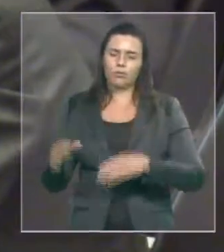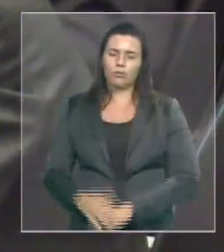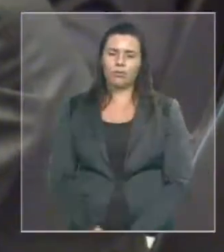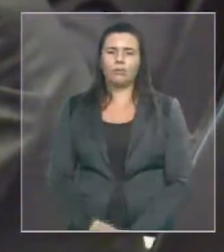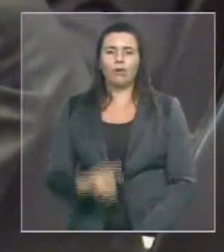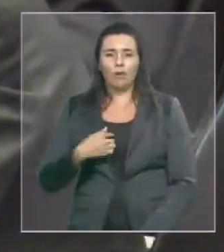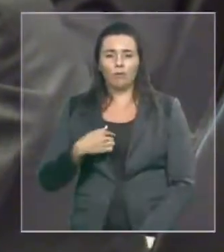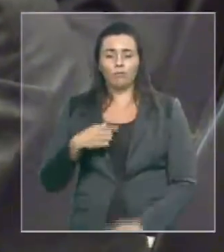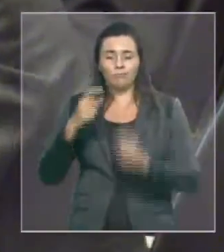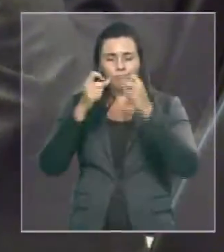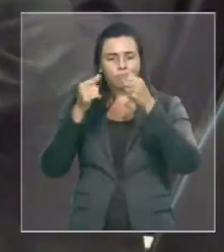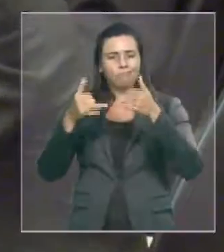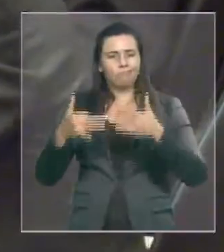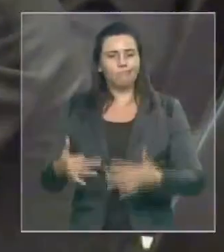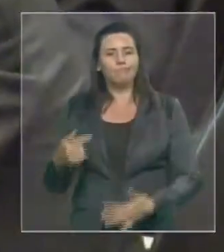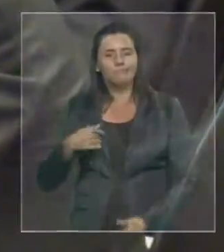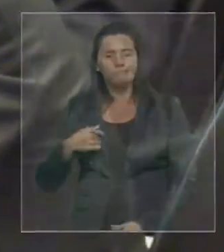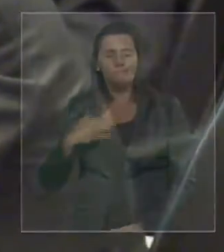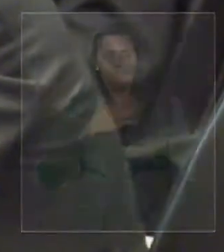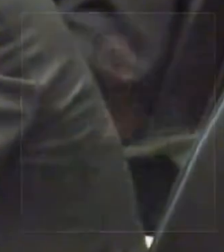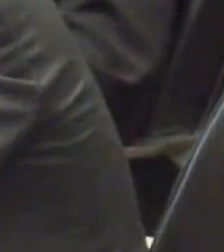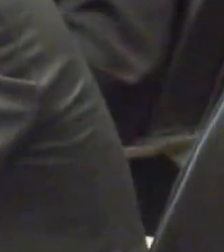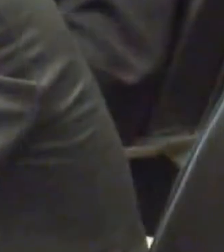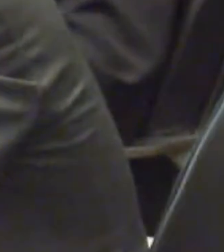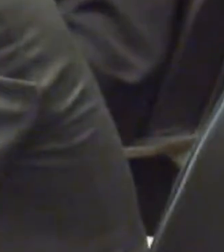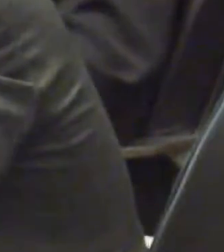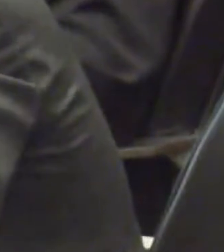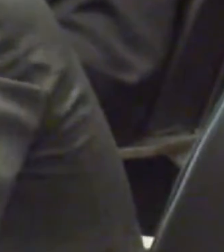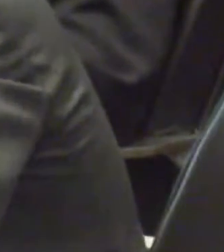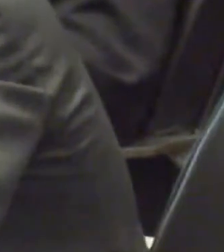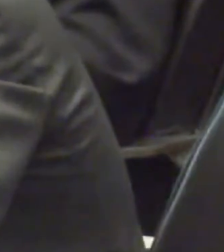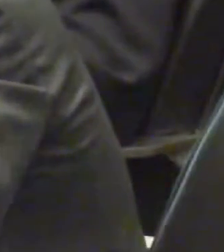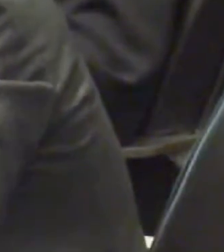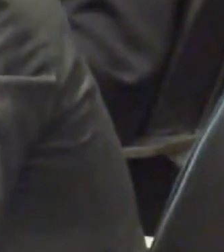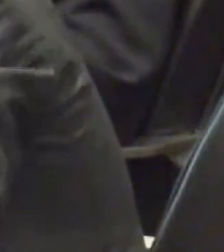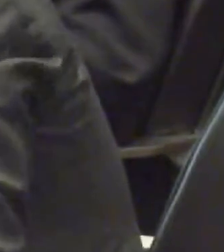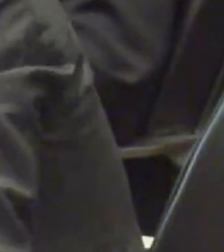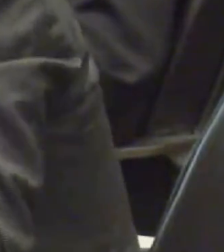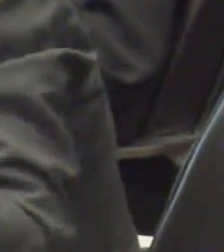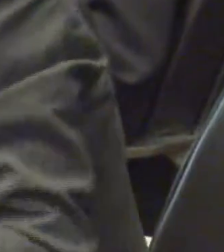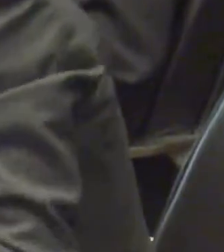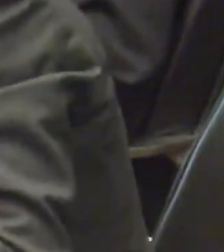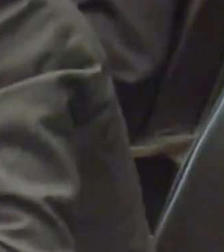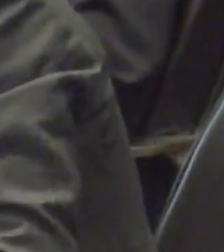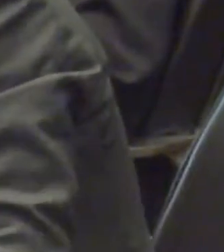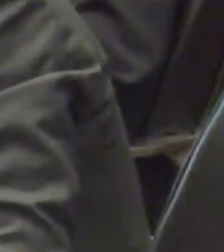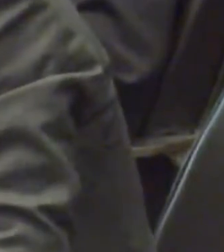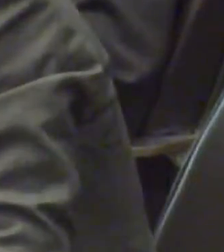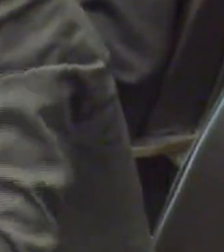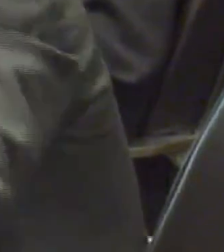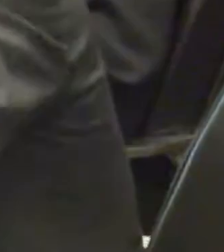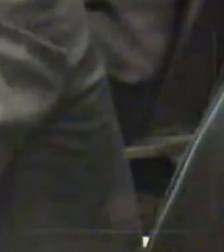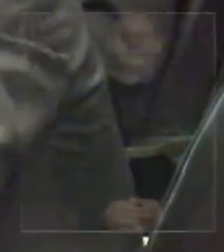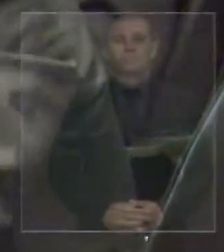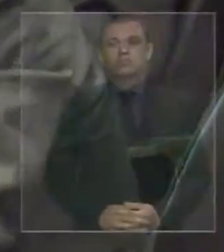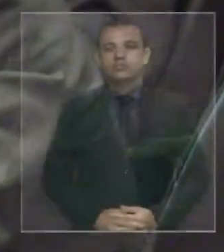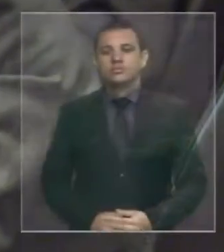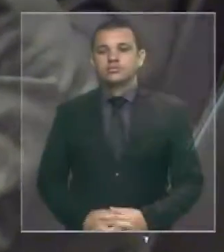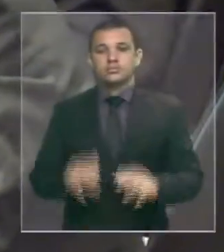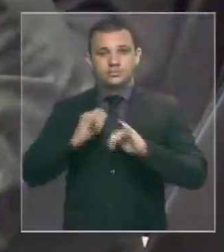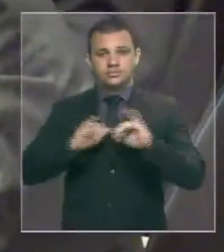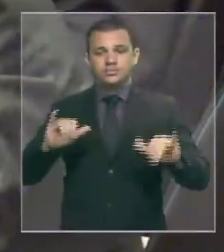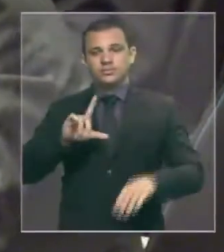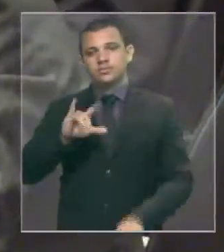dizendo que estou feliz com o anúncio da licitação. É claro que gostaríamos que tivesse acontecido antes, mas vai acontecer